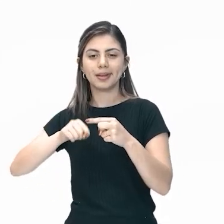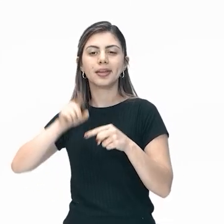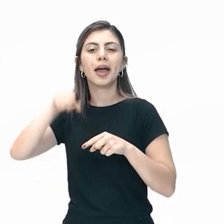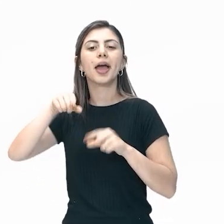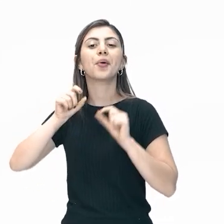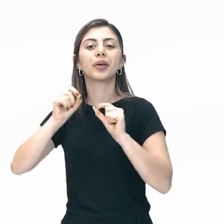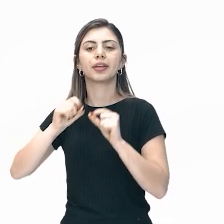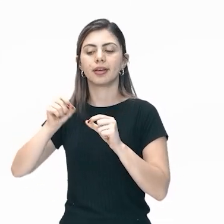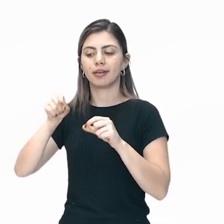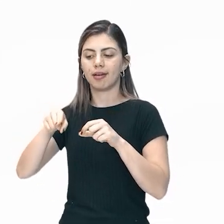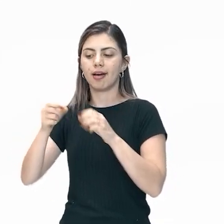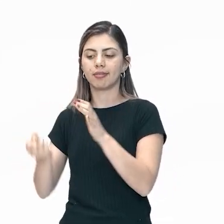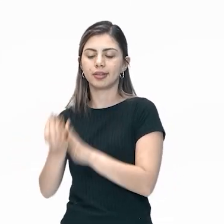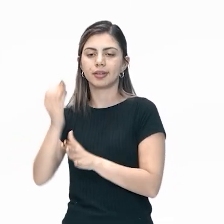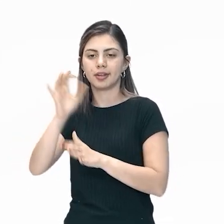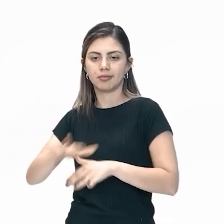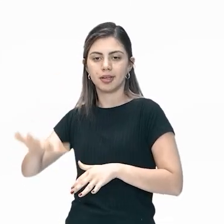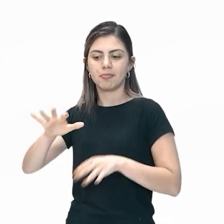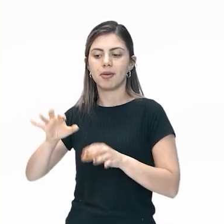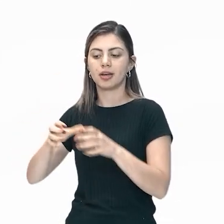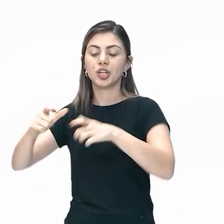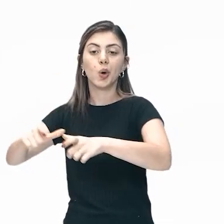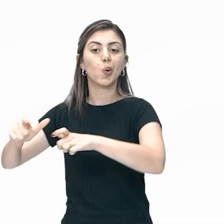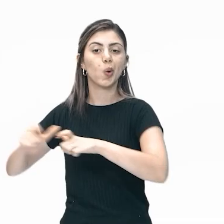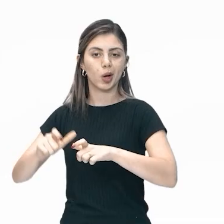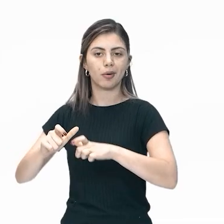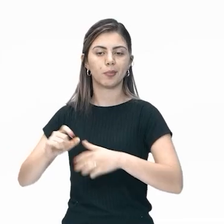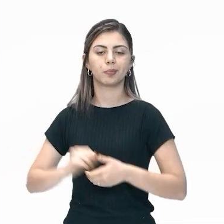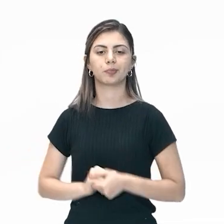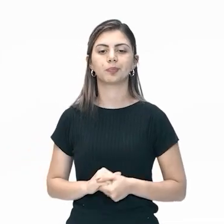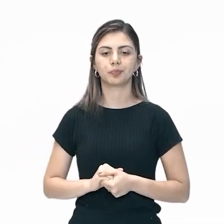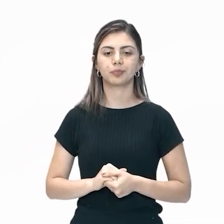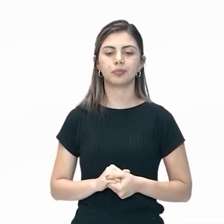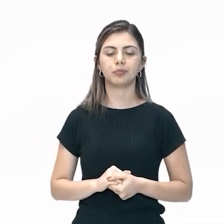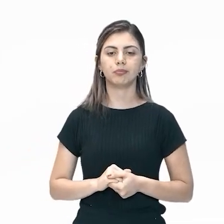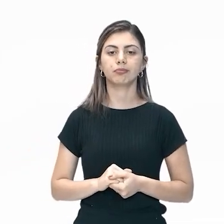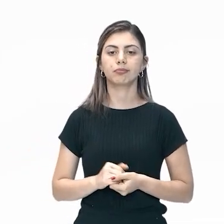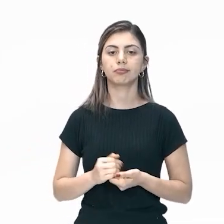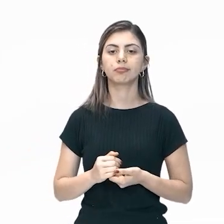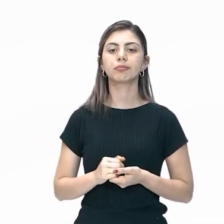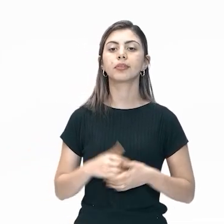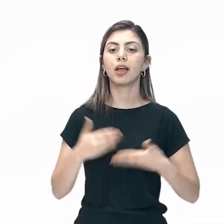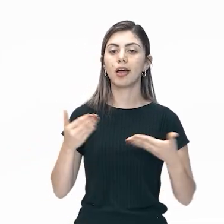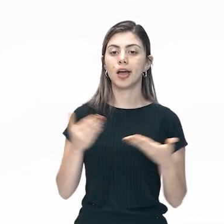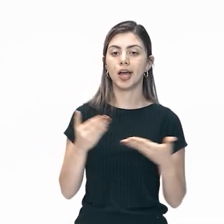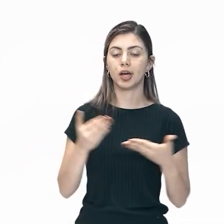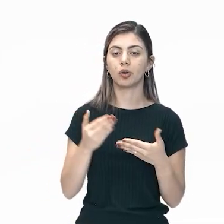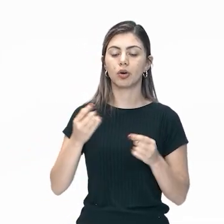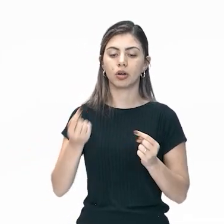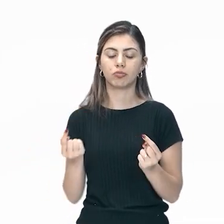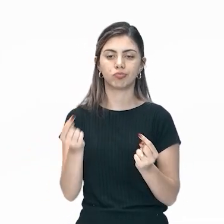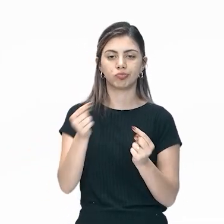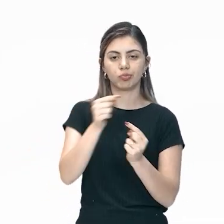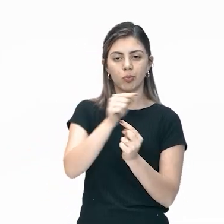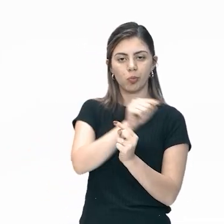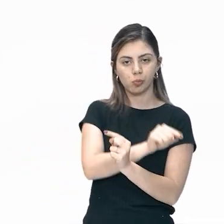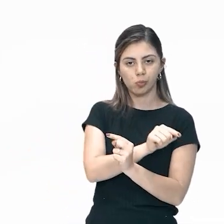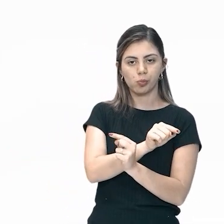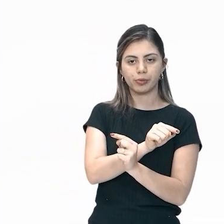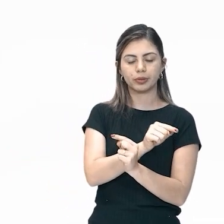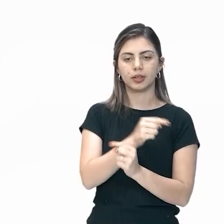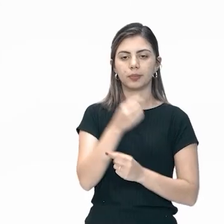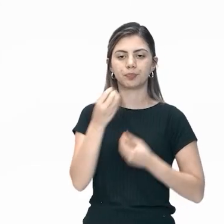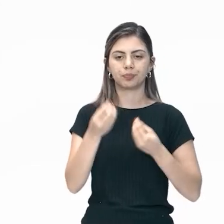onde a imagem irá se formar, beleza? Agora eu vou isolar esse 1 sobre pelinha aí. E aí vai ficar assim,